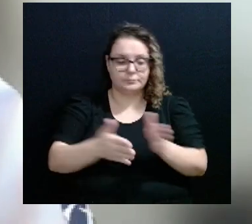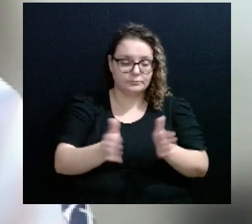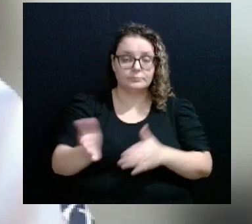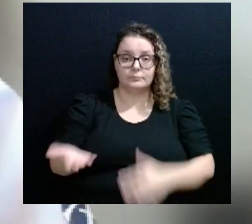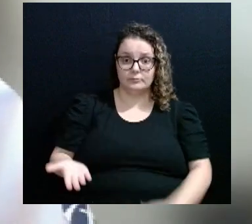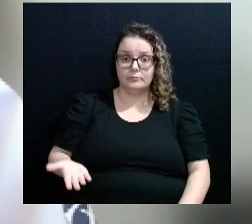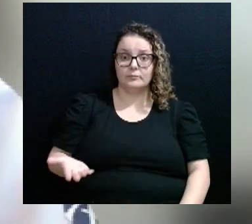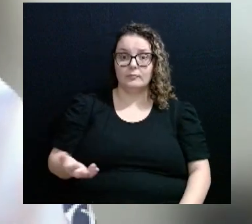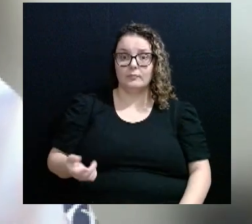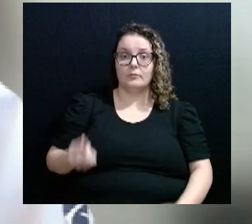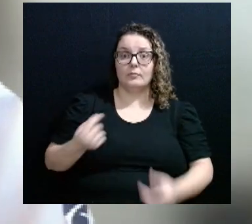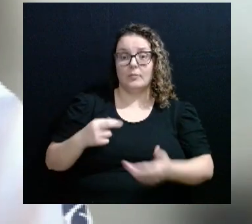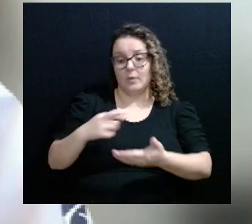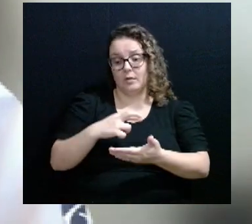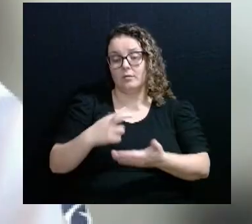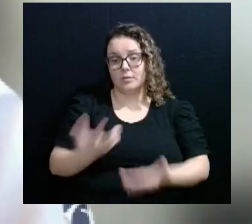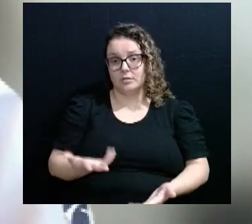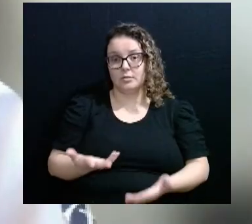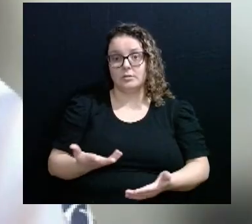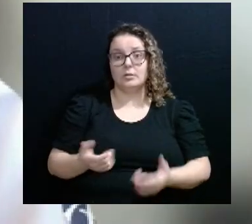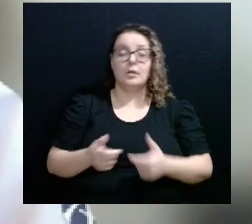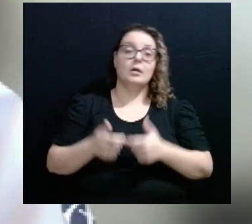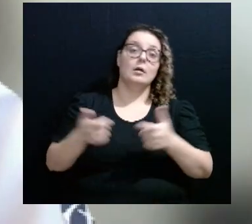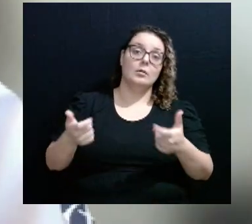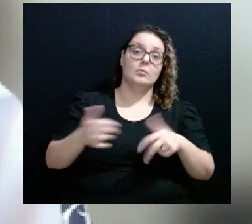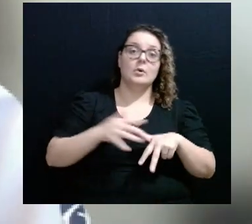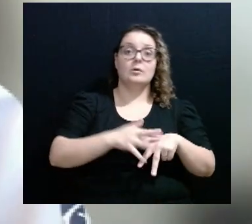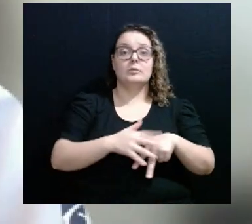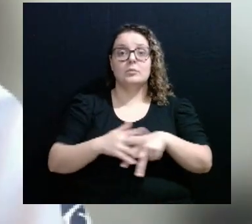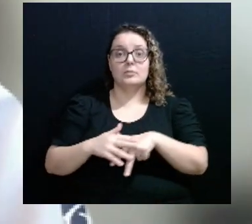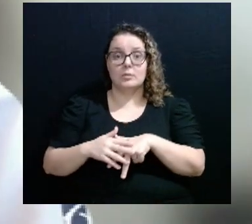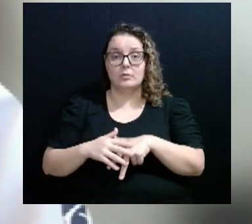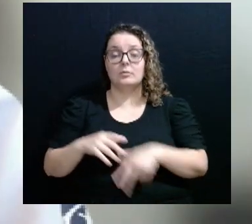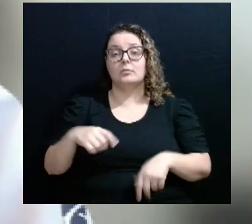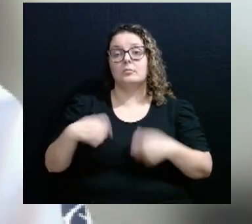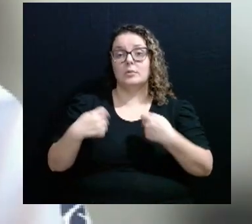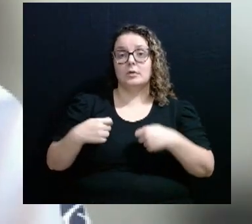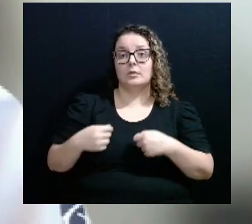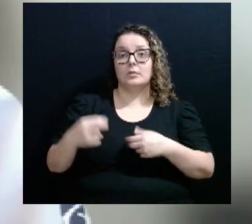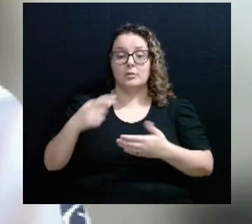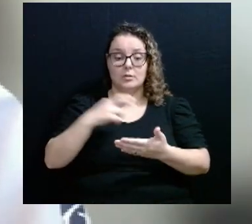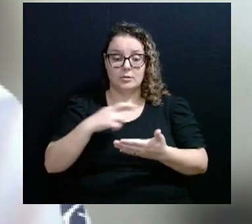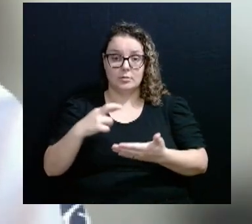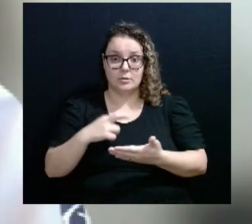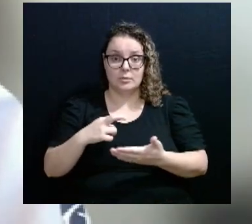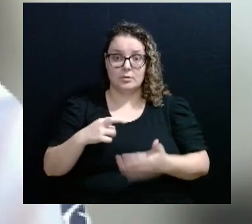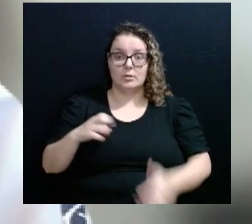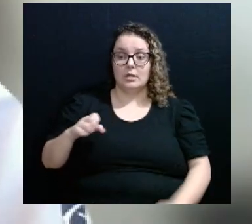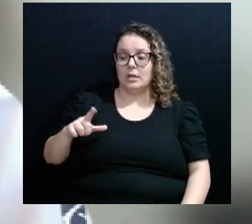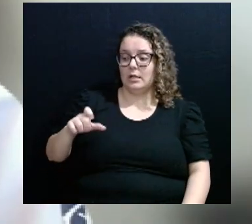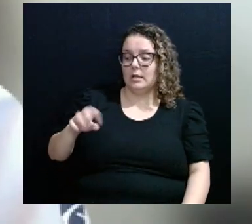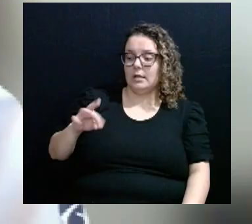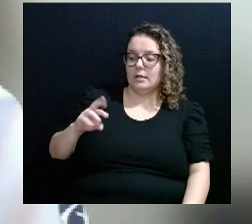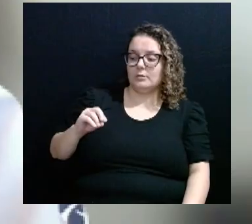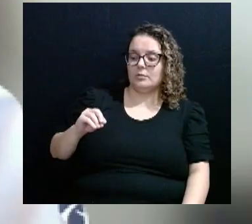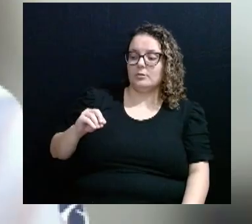possa direcionar a investigação. A maioria dos pacientes vai precisar de investigar